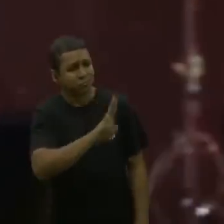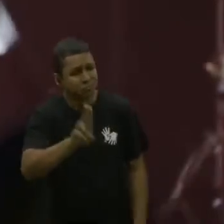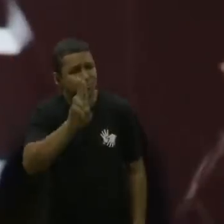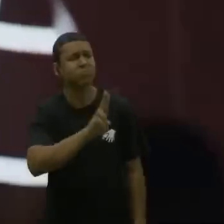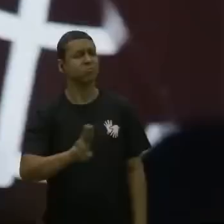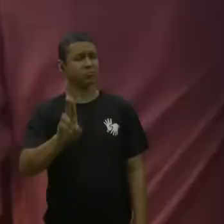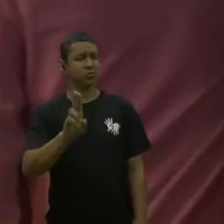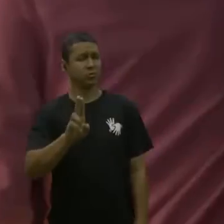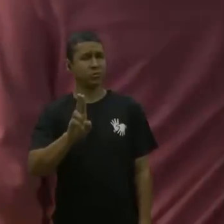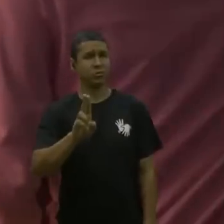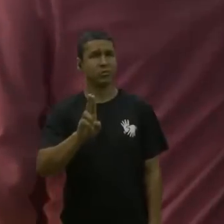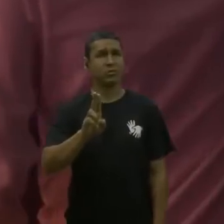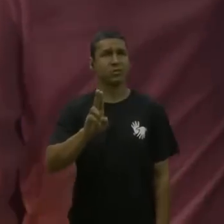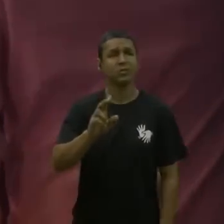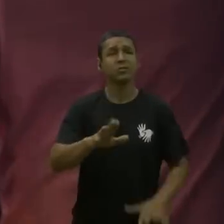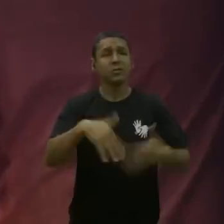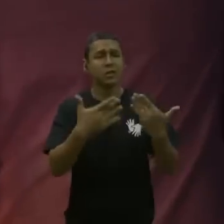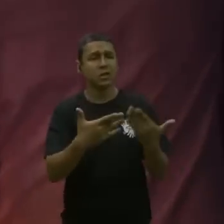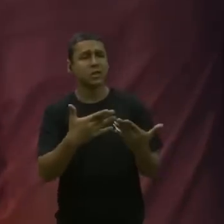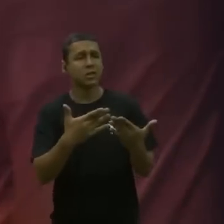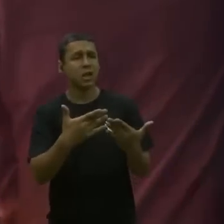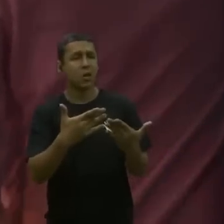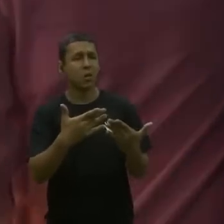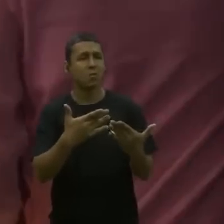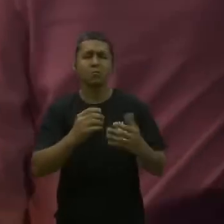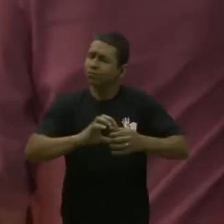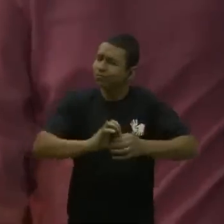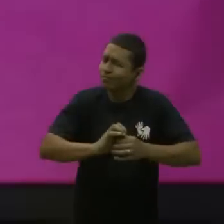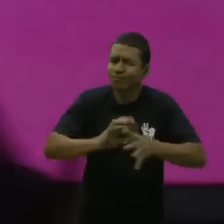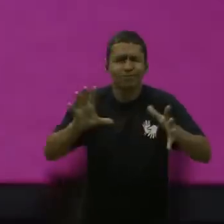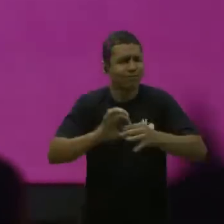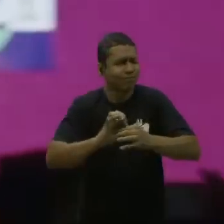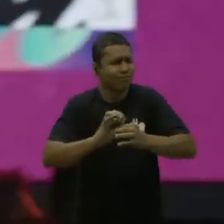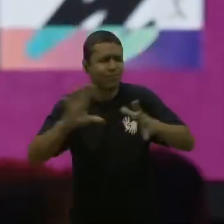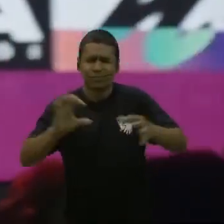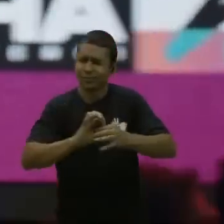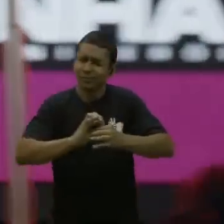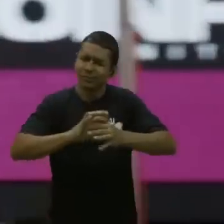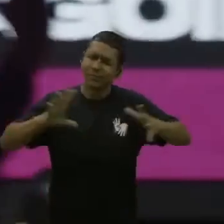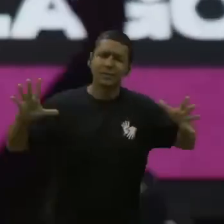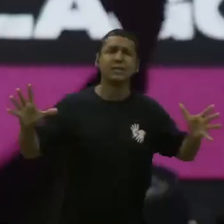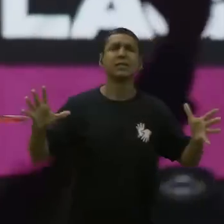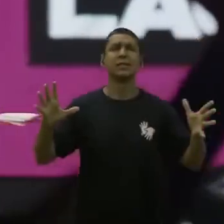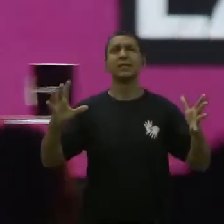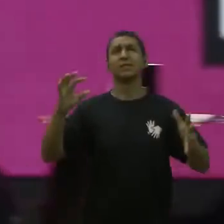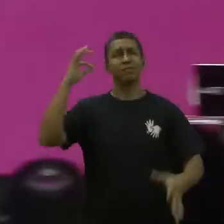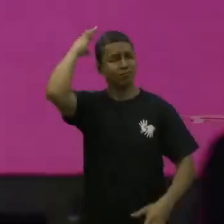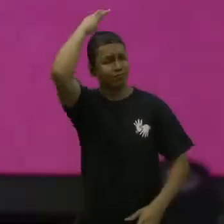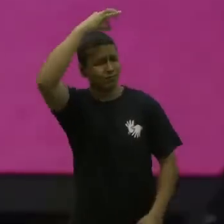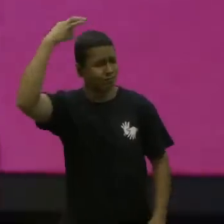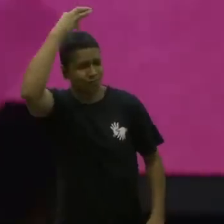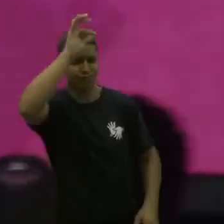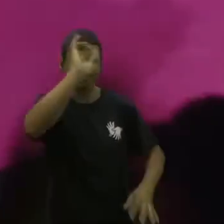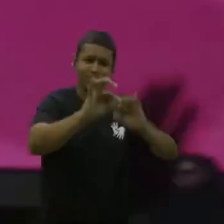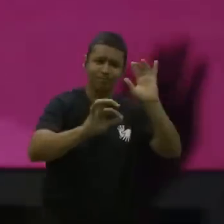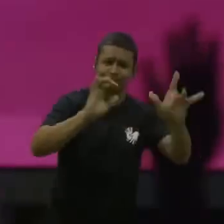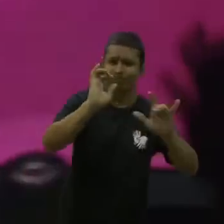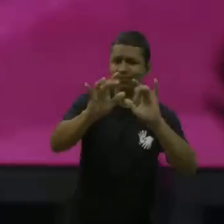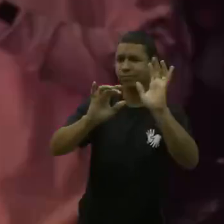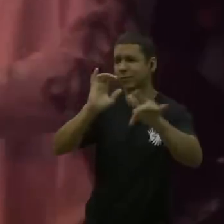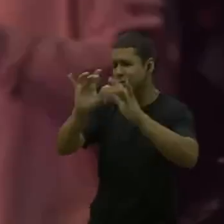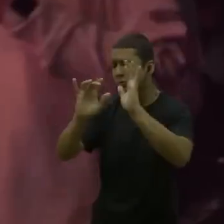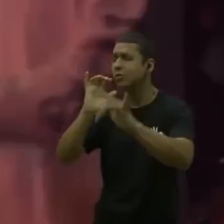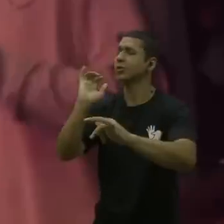falou. Então deixa o Espírito te tocar. Deixa o Espírito te tocar. Deixa